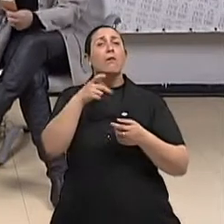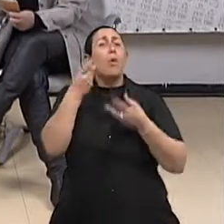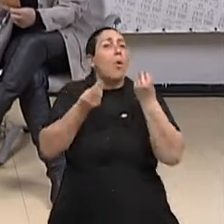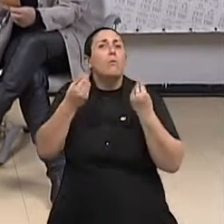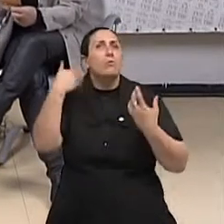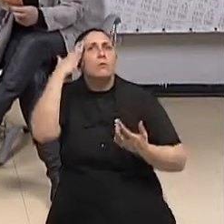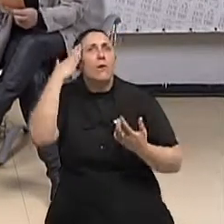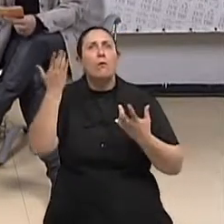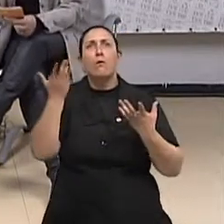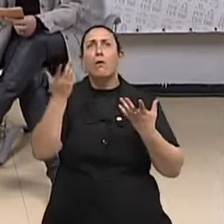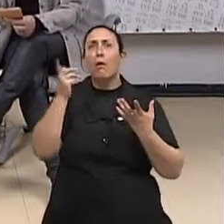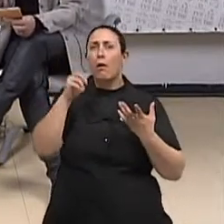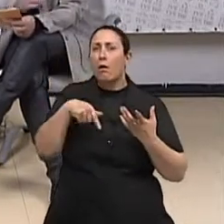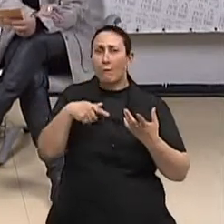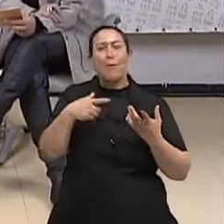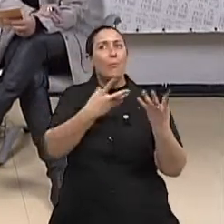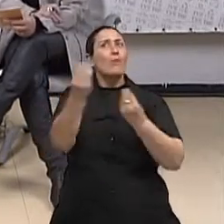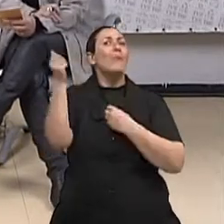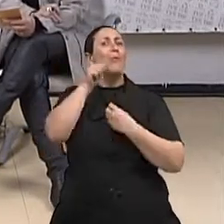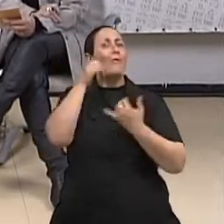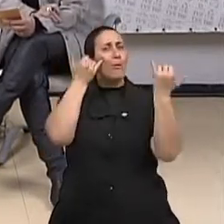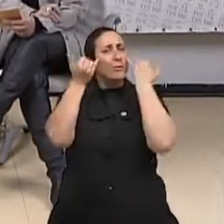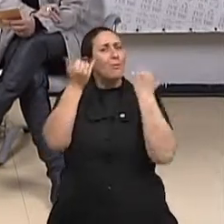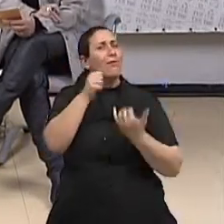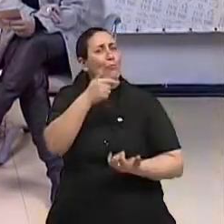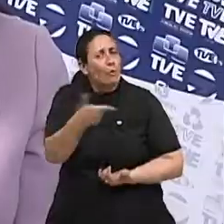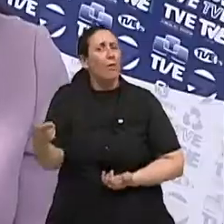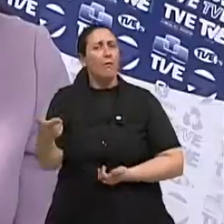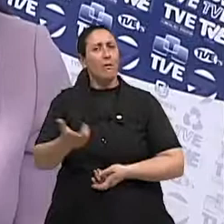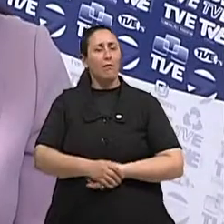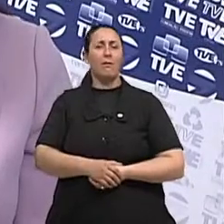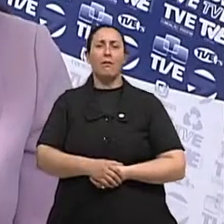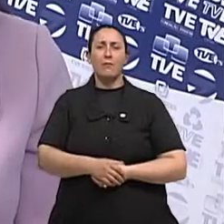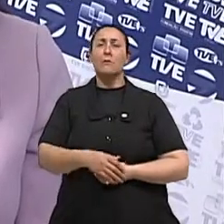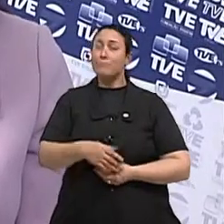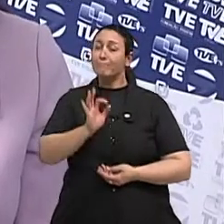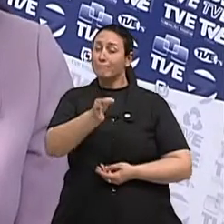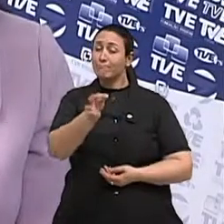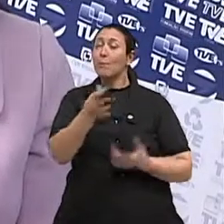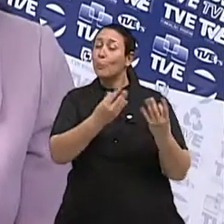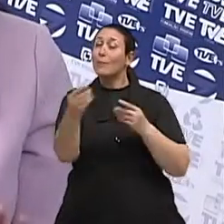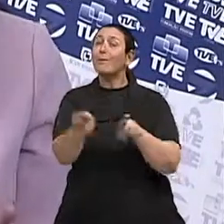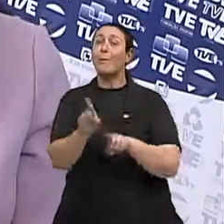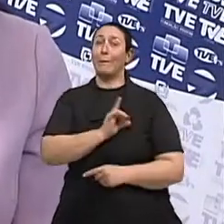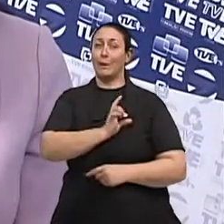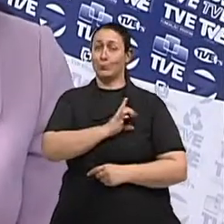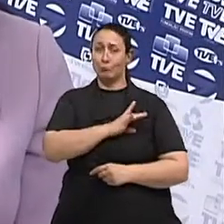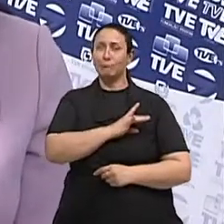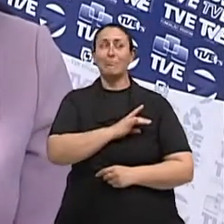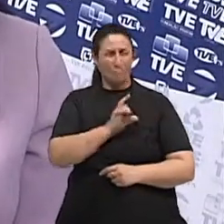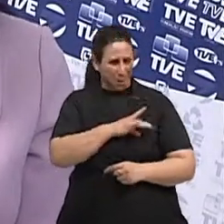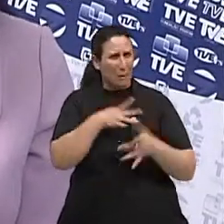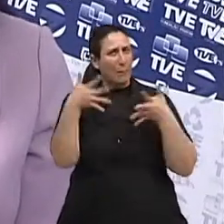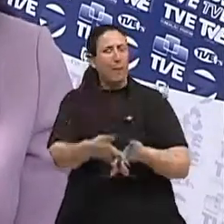são os sintomas? As mulheres estão perdidas, né, doutora, então, ainda? E com muito medo. Então, o medo é que interfere, né? O medo